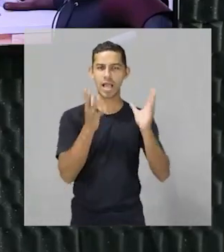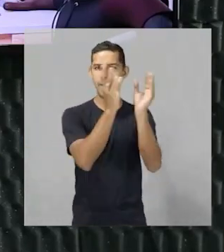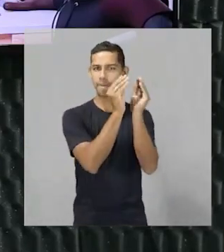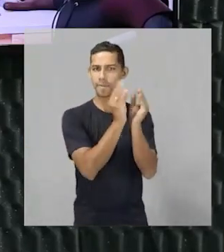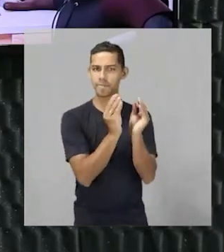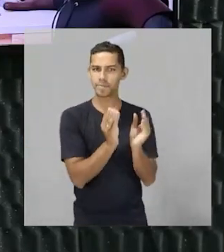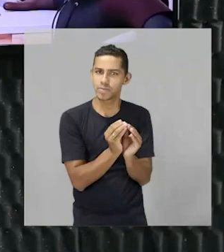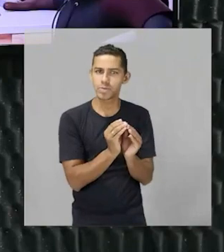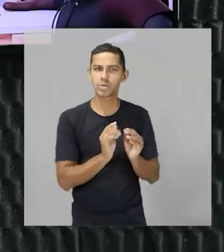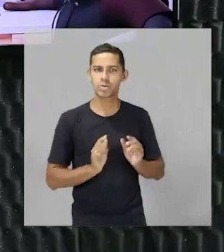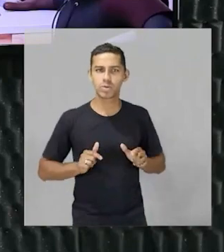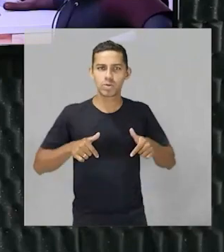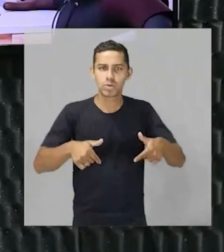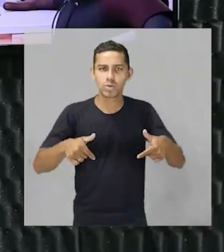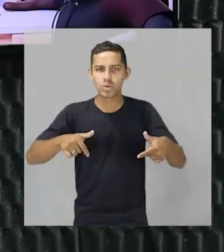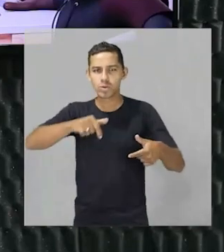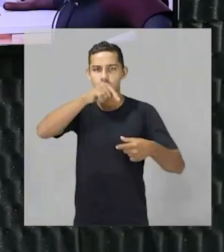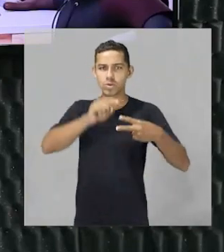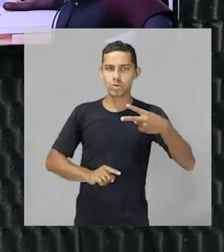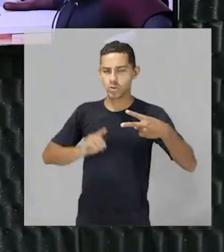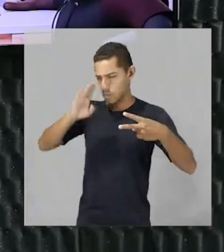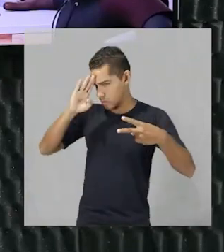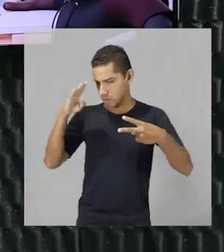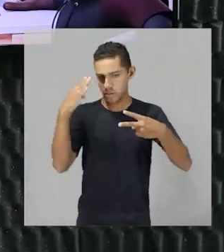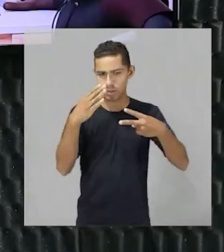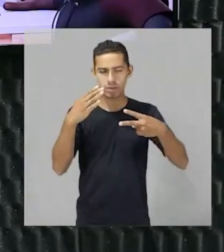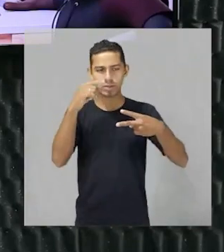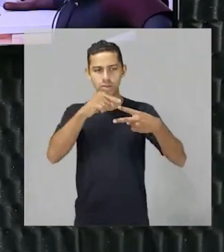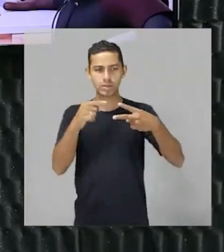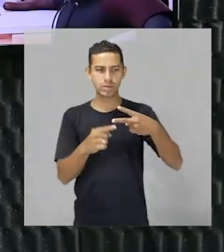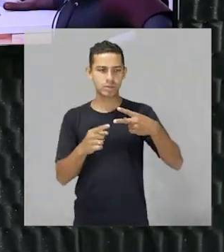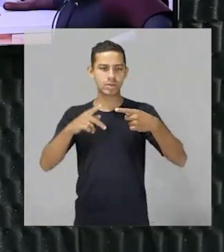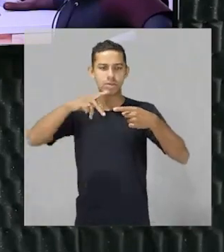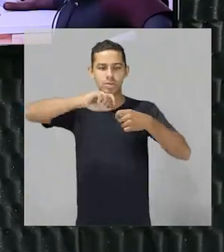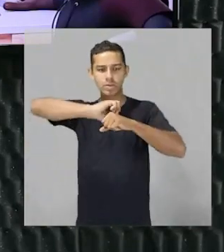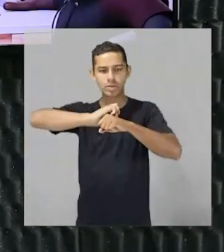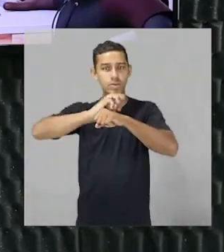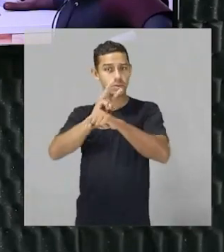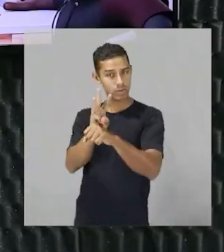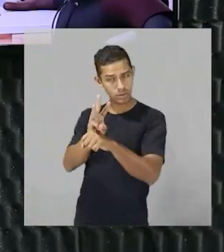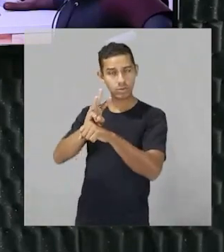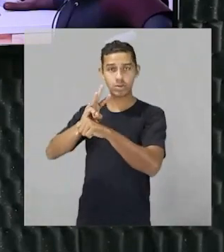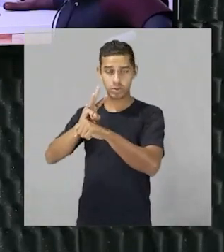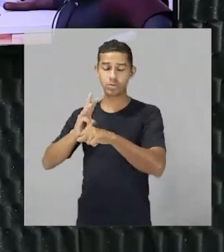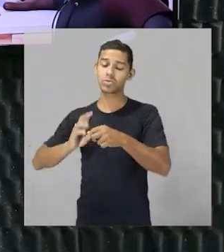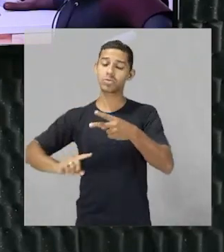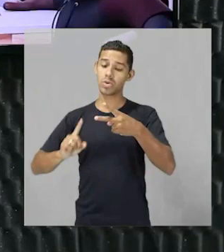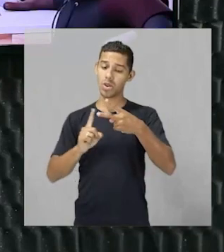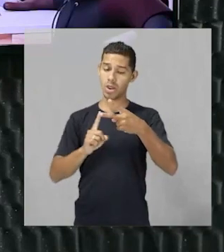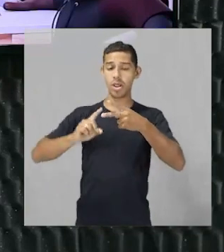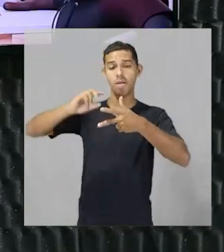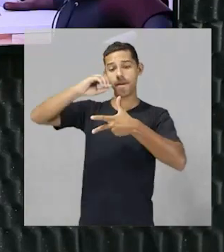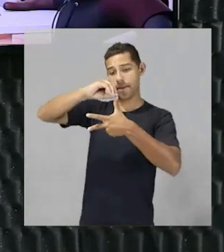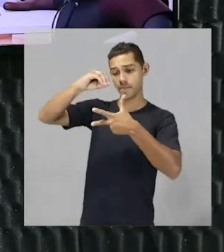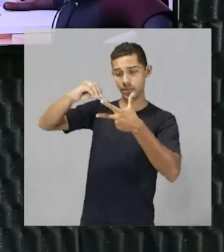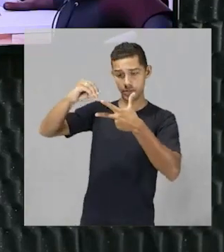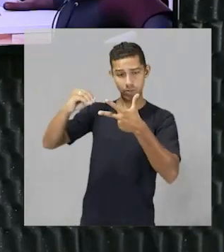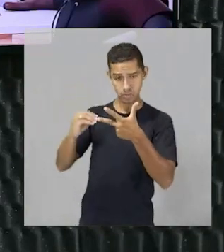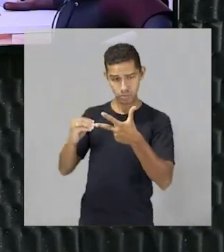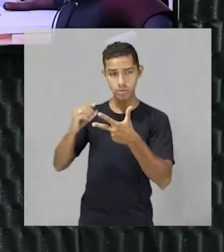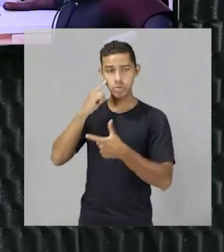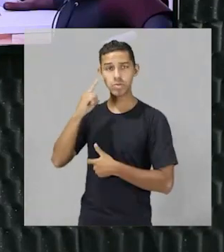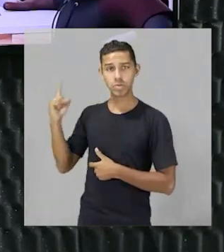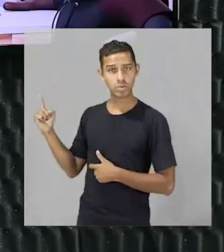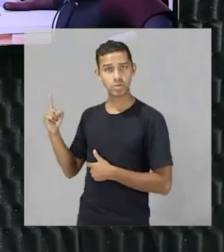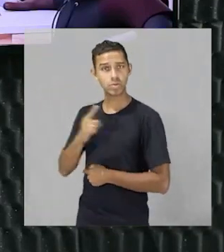tá certo? Dos nossos dois principais certames, tá? O nosso PAS, da nossa UEMA, e o Enem, né? O Ensino Nacional do